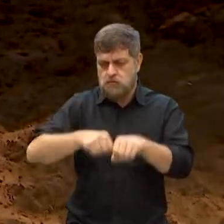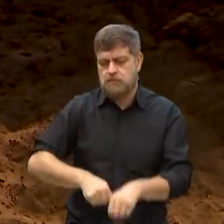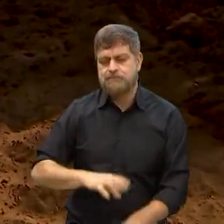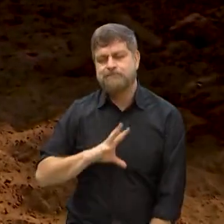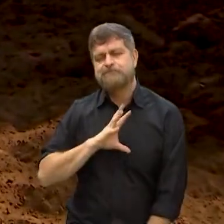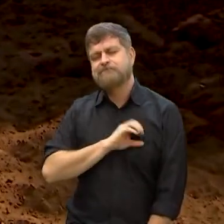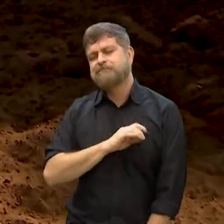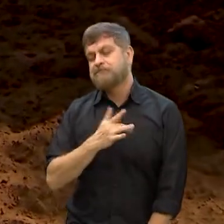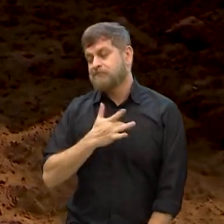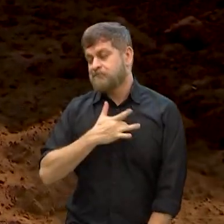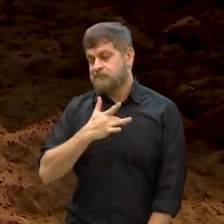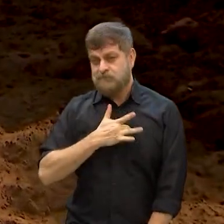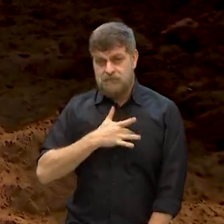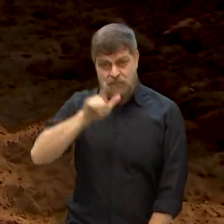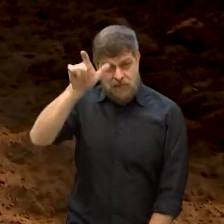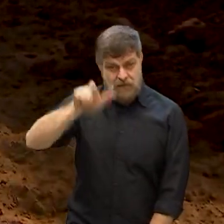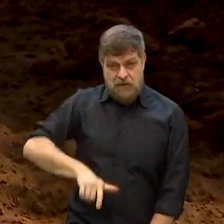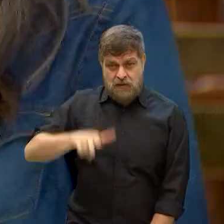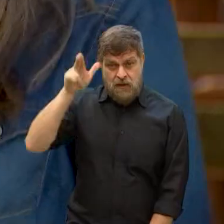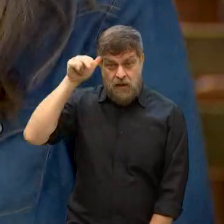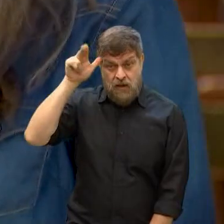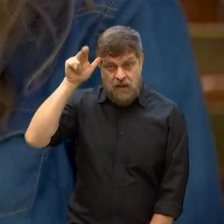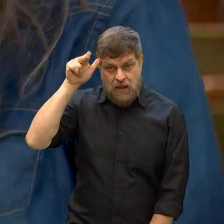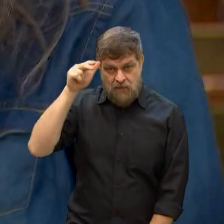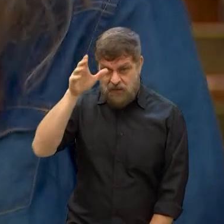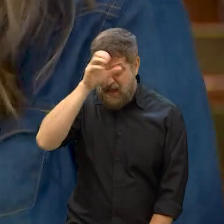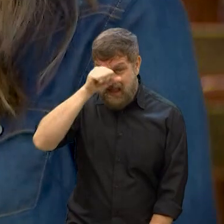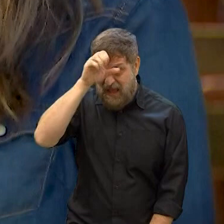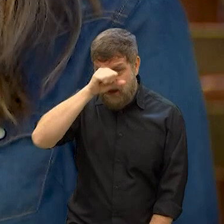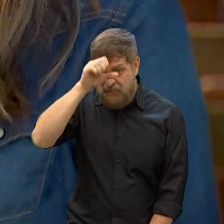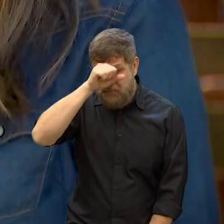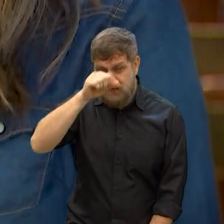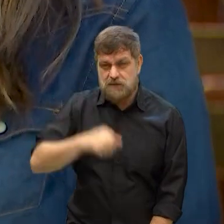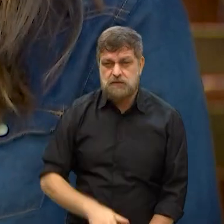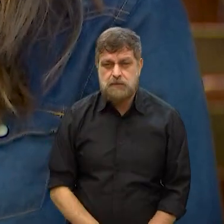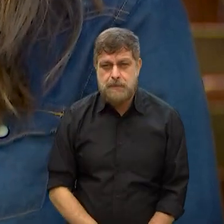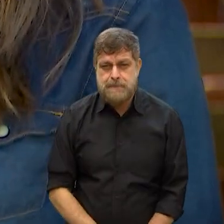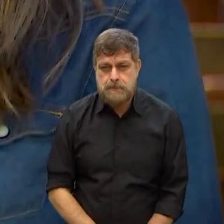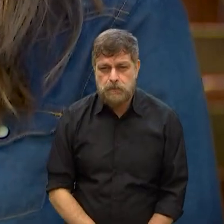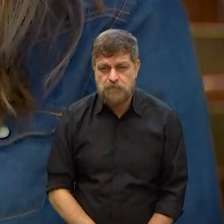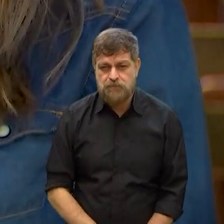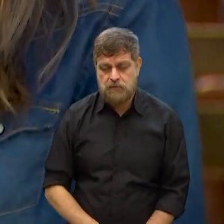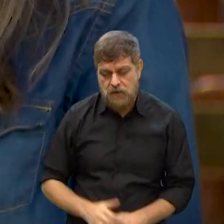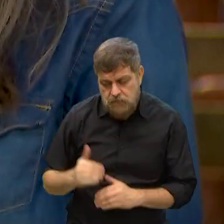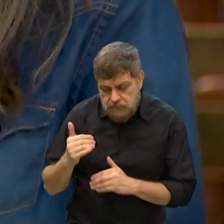larga machador, uma raça que também sou muito apaixonada, que ele aprende também,